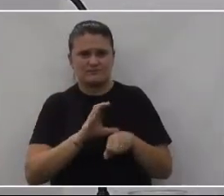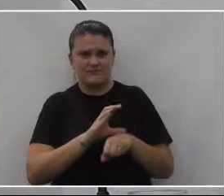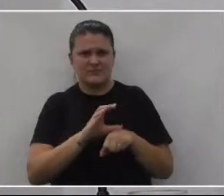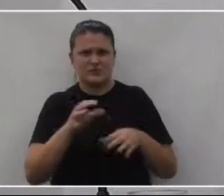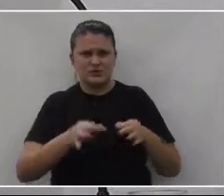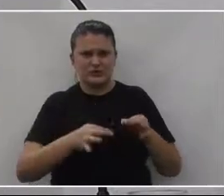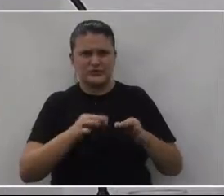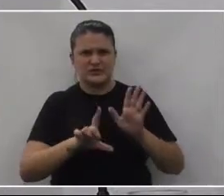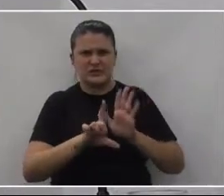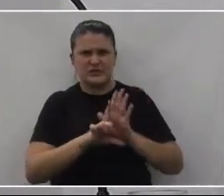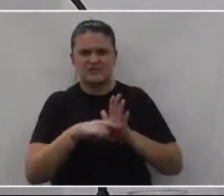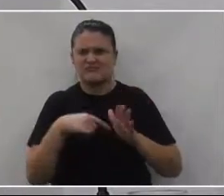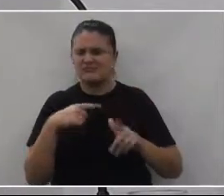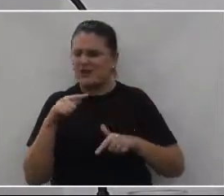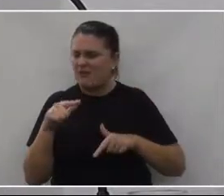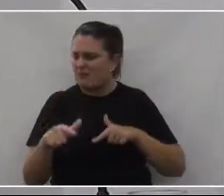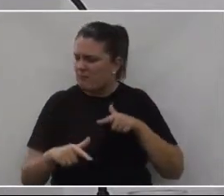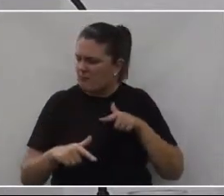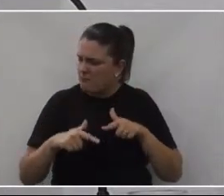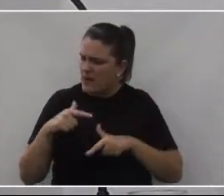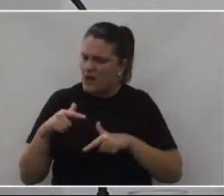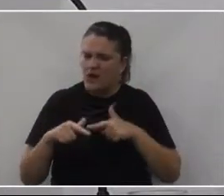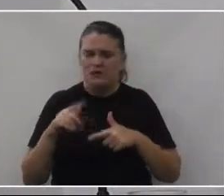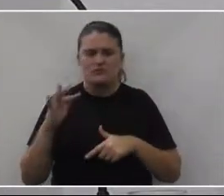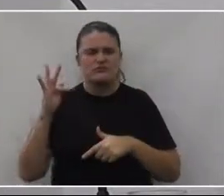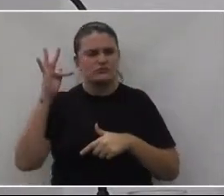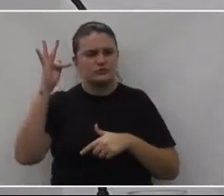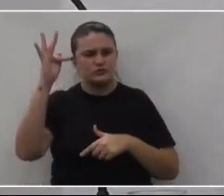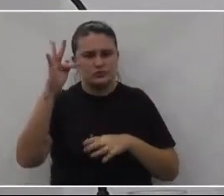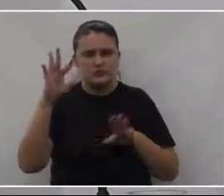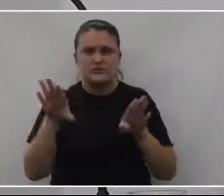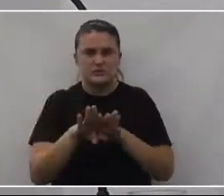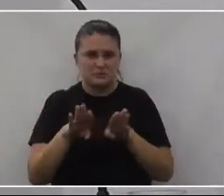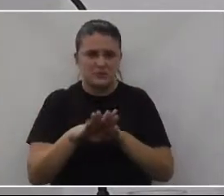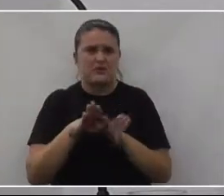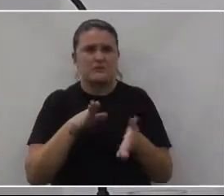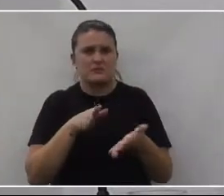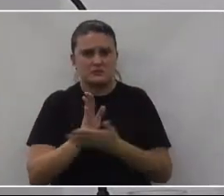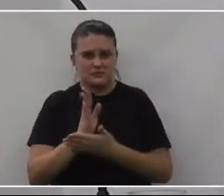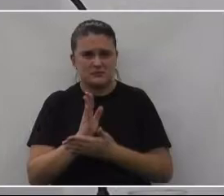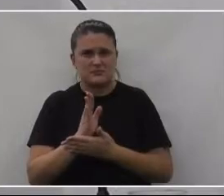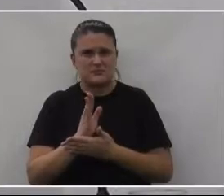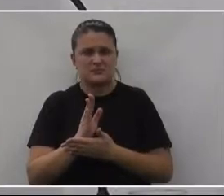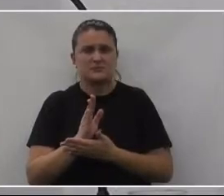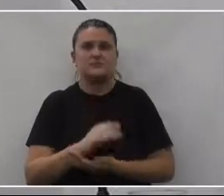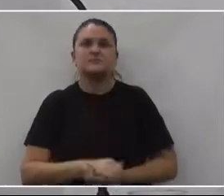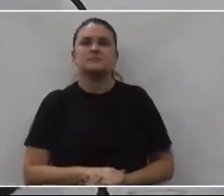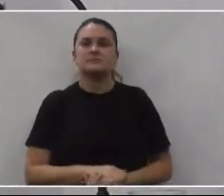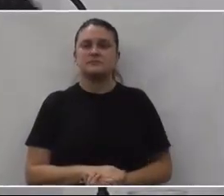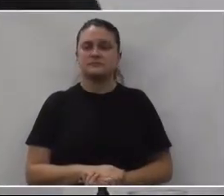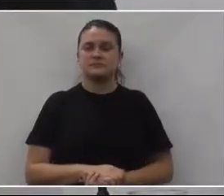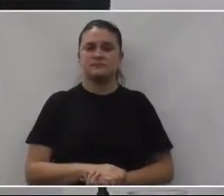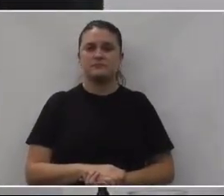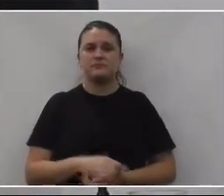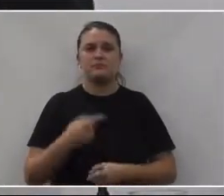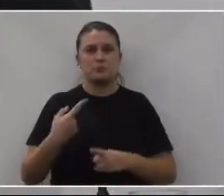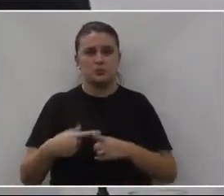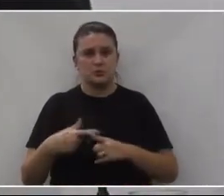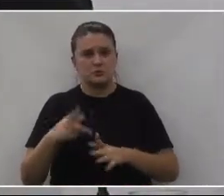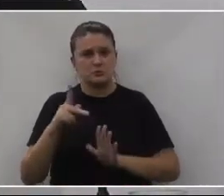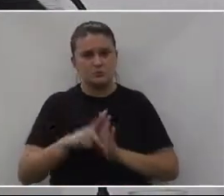muito trabalho e ainda teremos trabalho após mesmo a aprovação desse projeto, senhores vereadores, porque